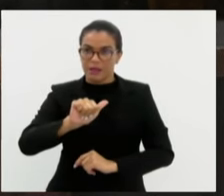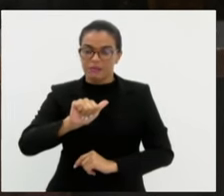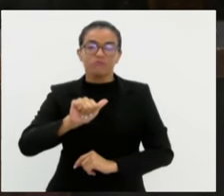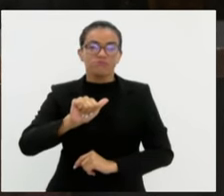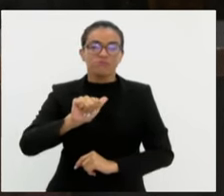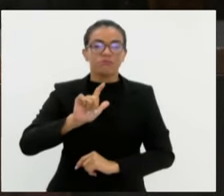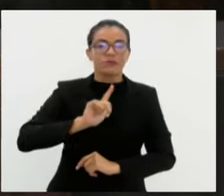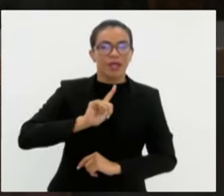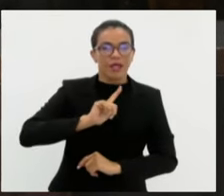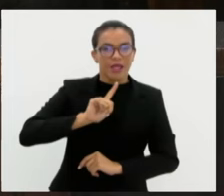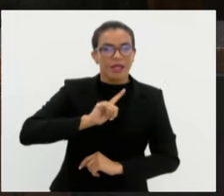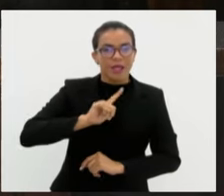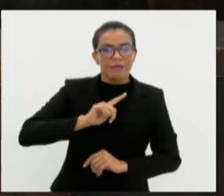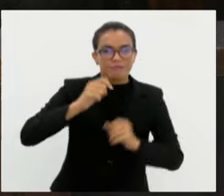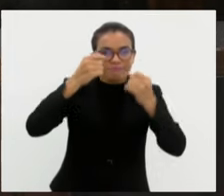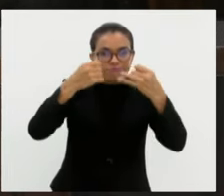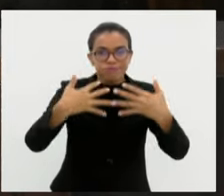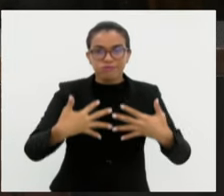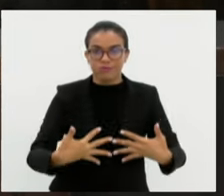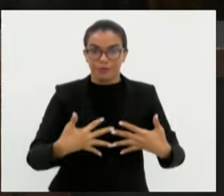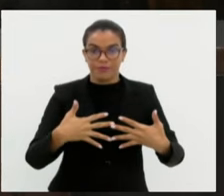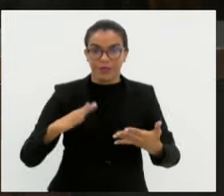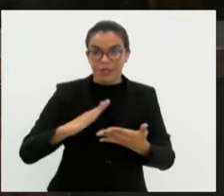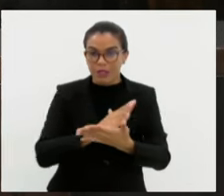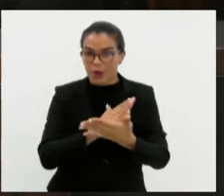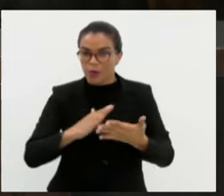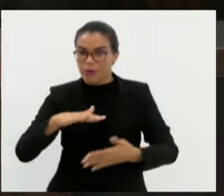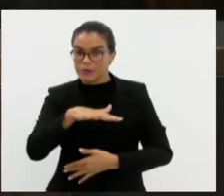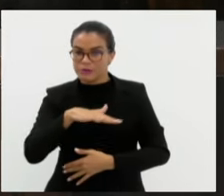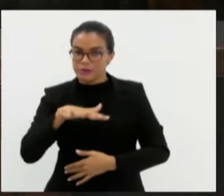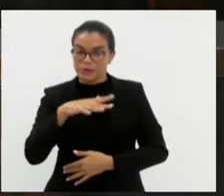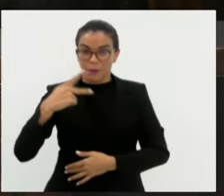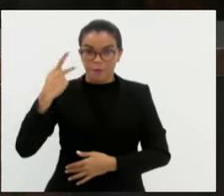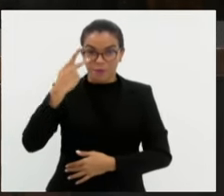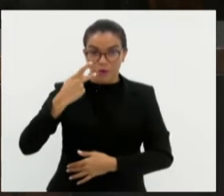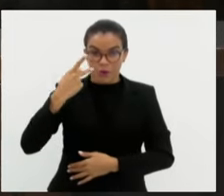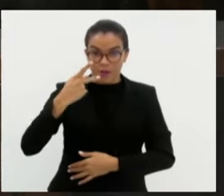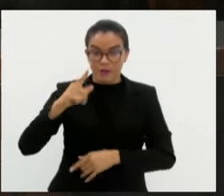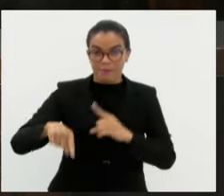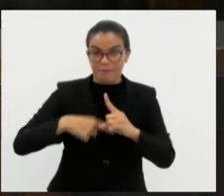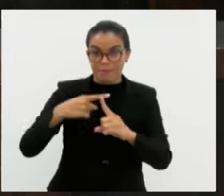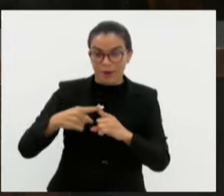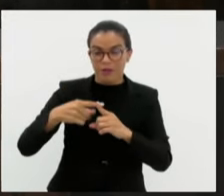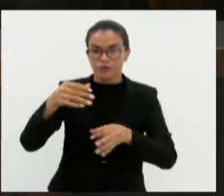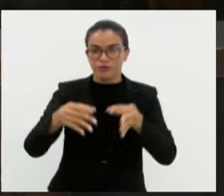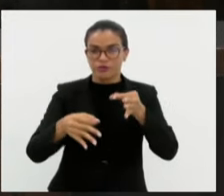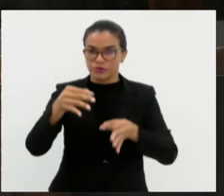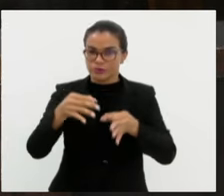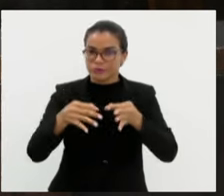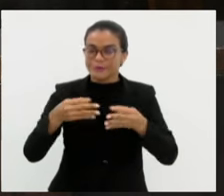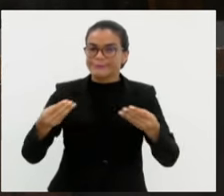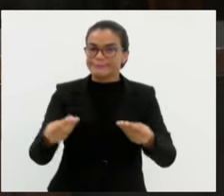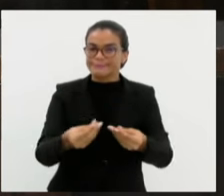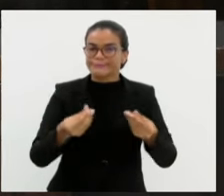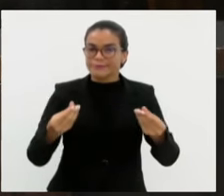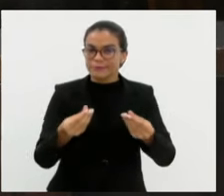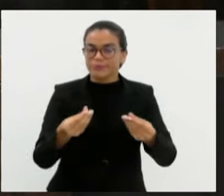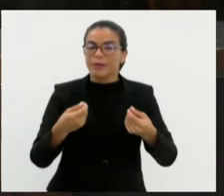impertinente, entretanto, algumas questões políticas e jurídicas sensíveis devem